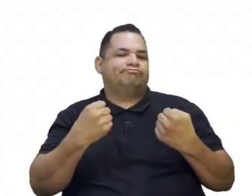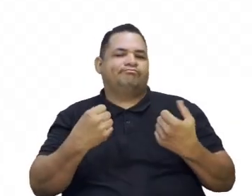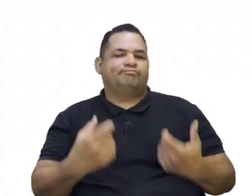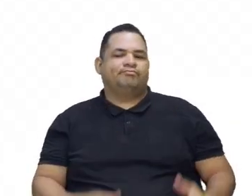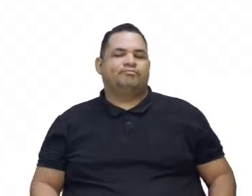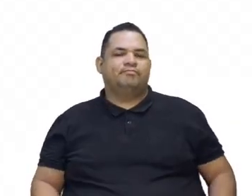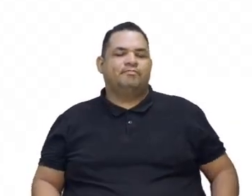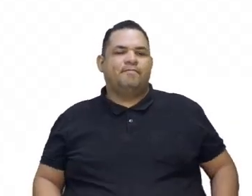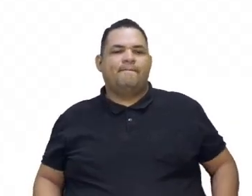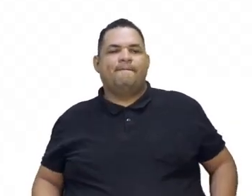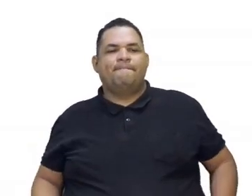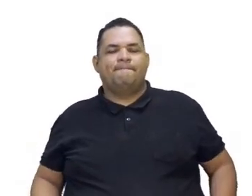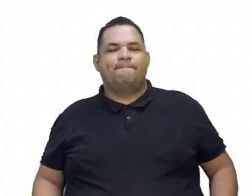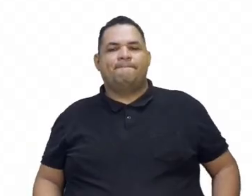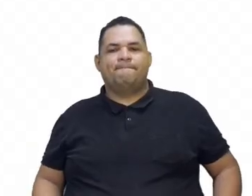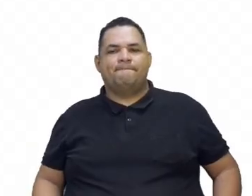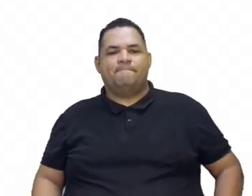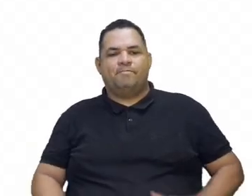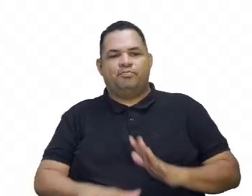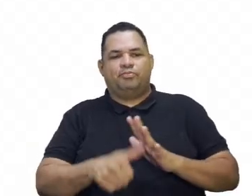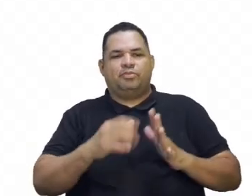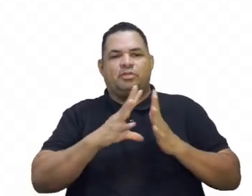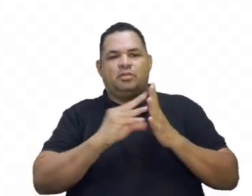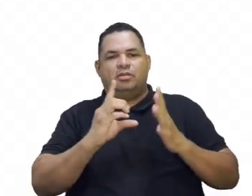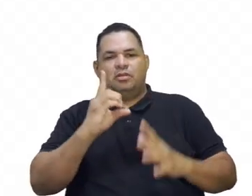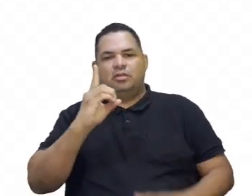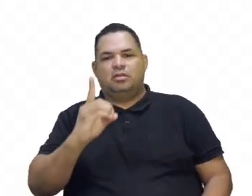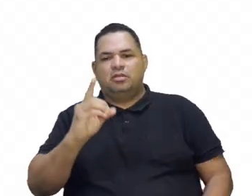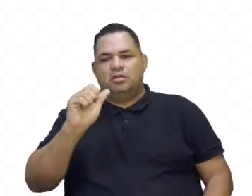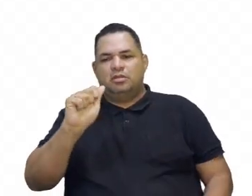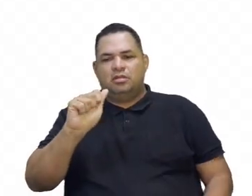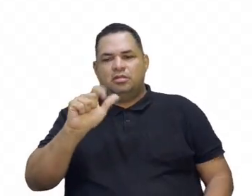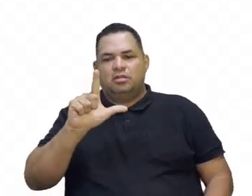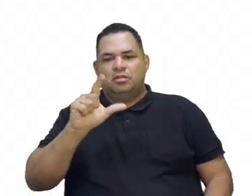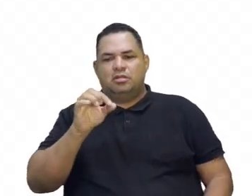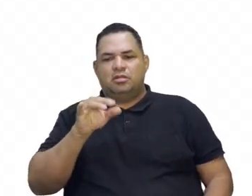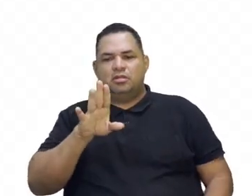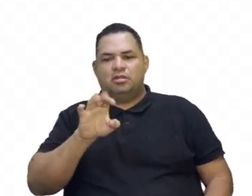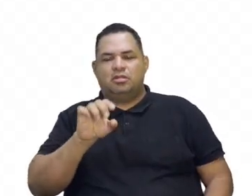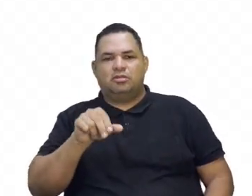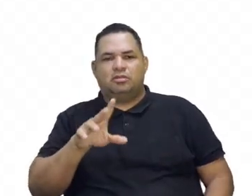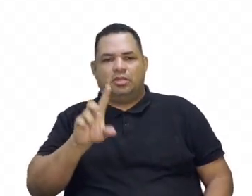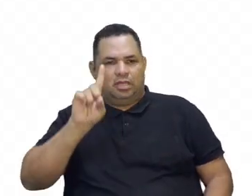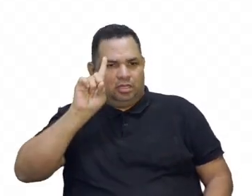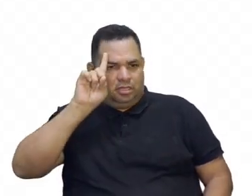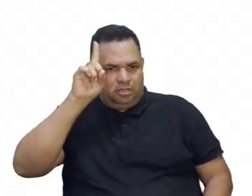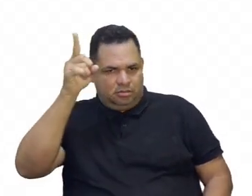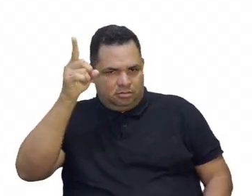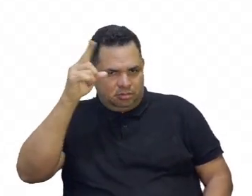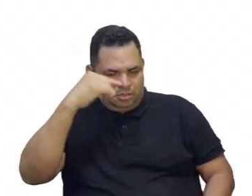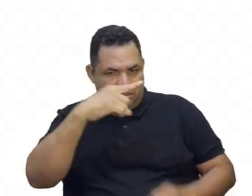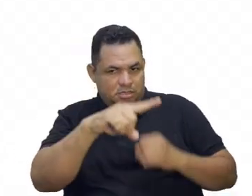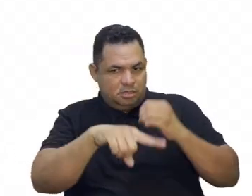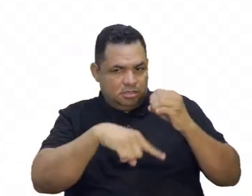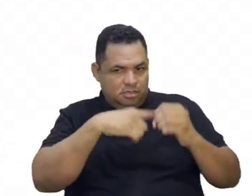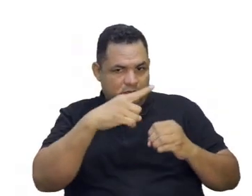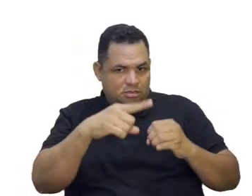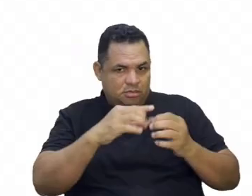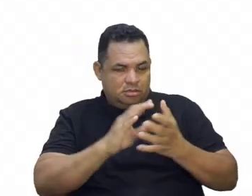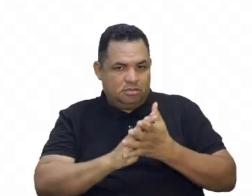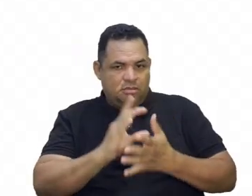o primeiro modelo é de Dalton. A primeira ideia de átomo é